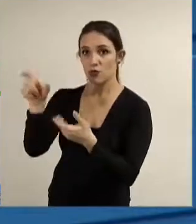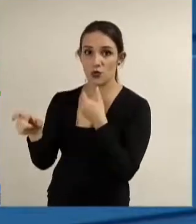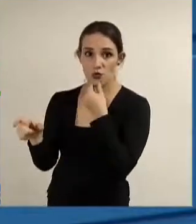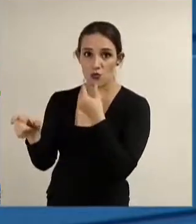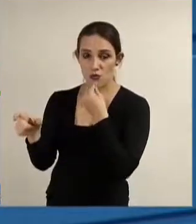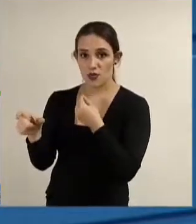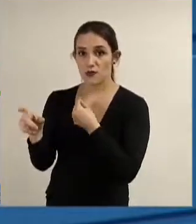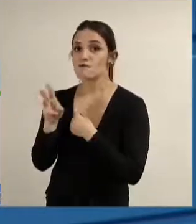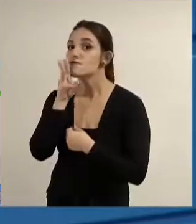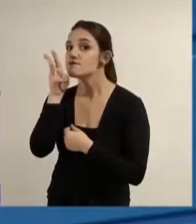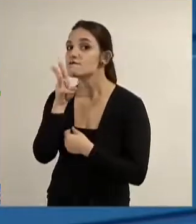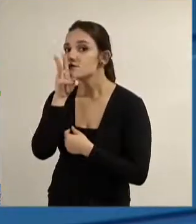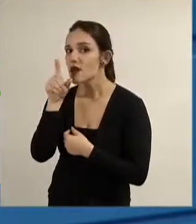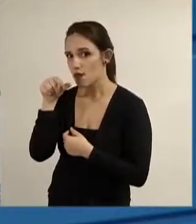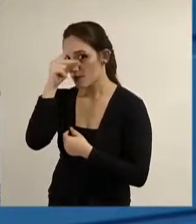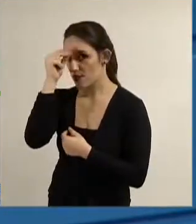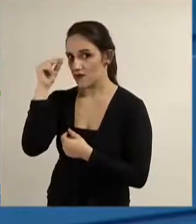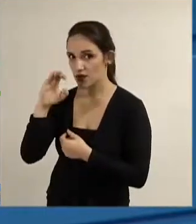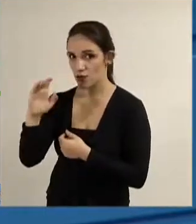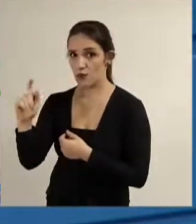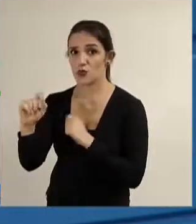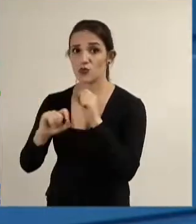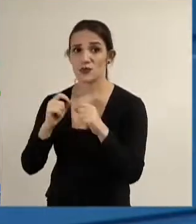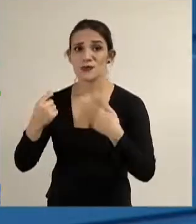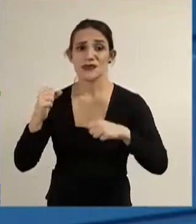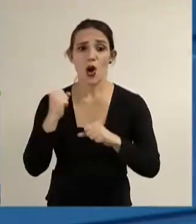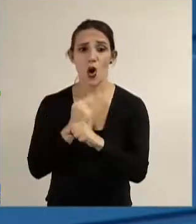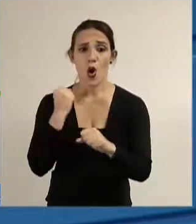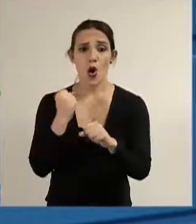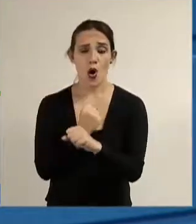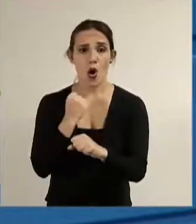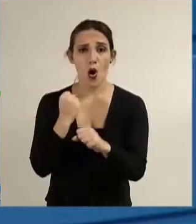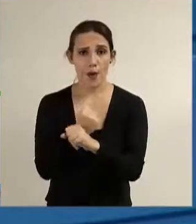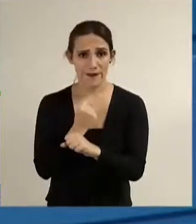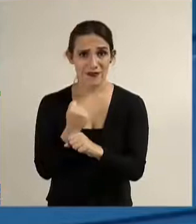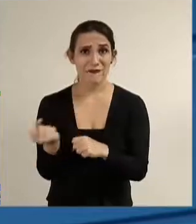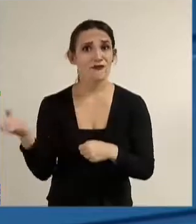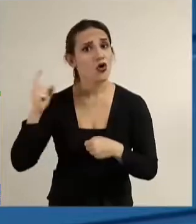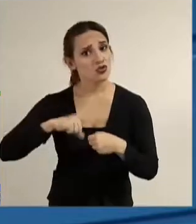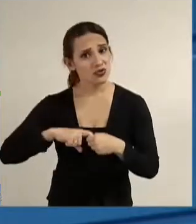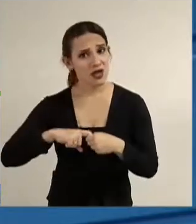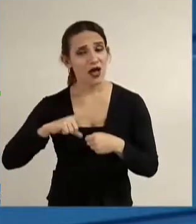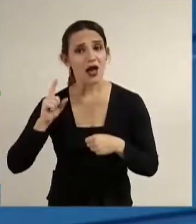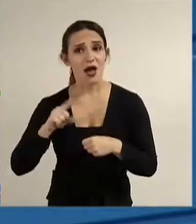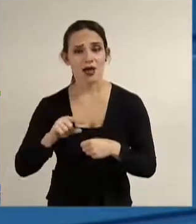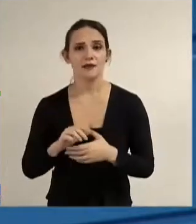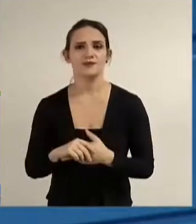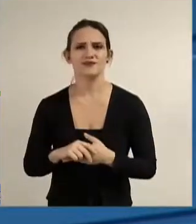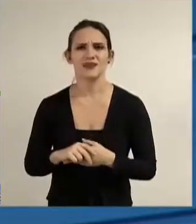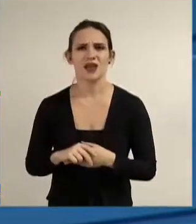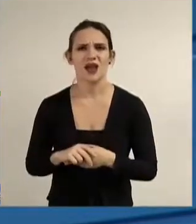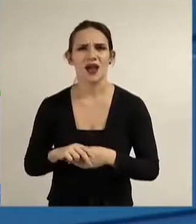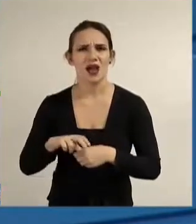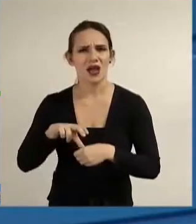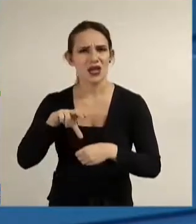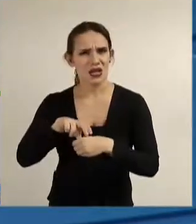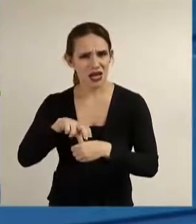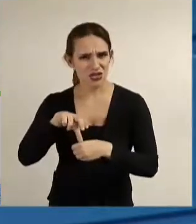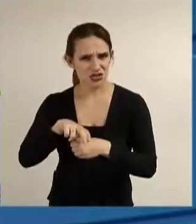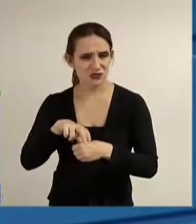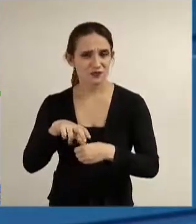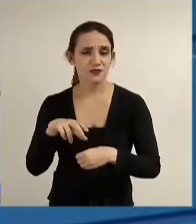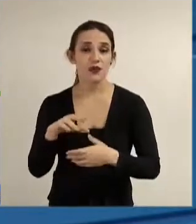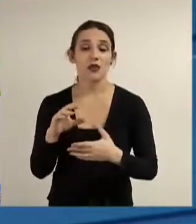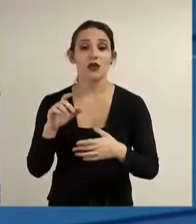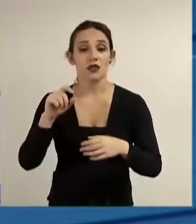de Campo Grande, solicitando que sejam retomadas as obras de construção da creche do bairro Serraville, bem como a limpeza do